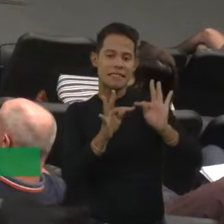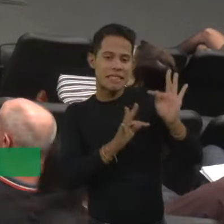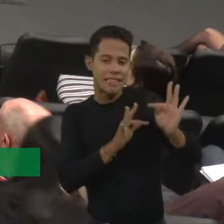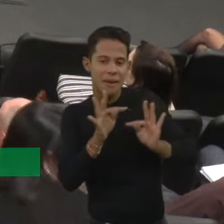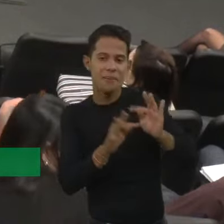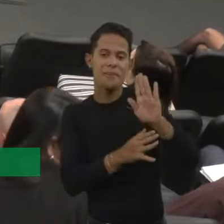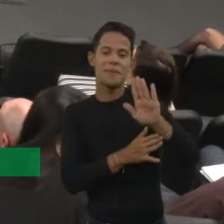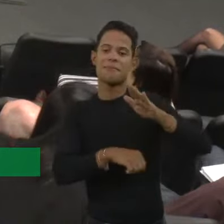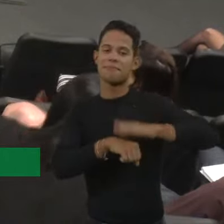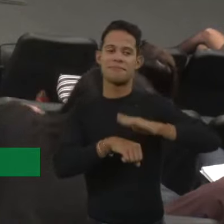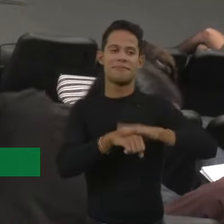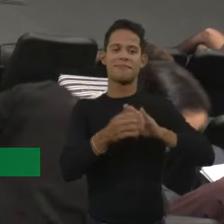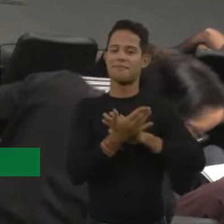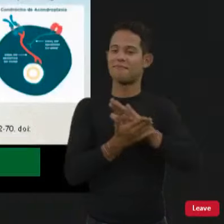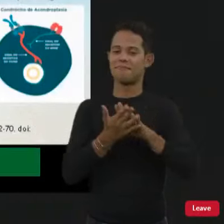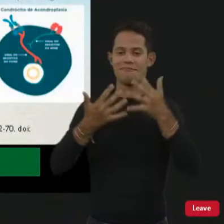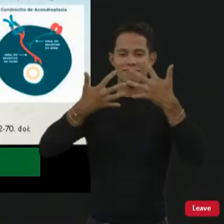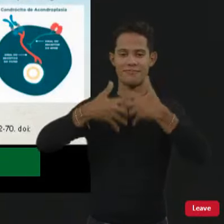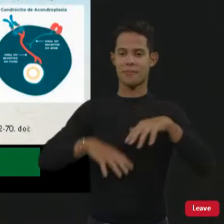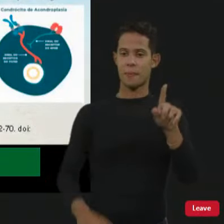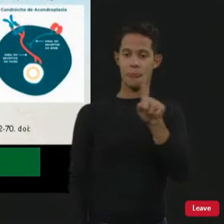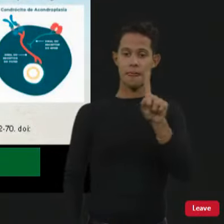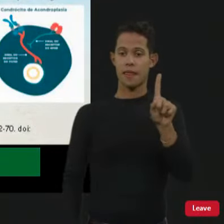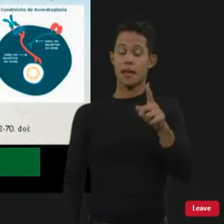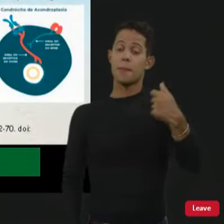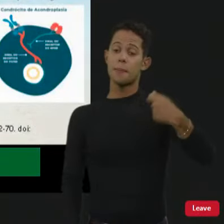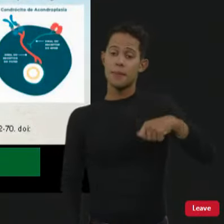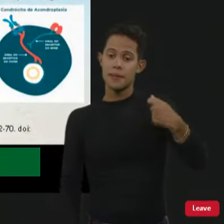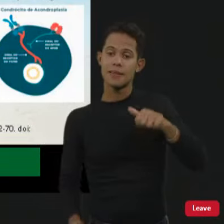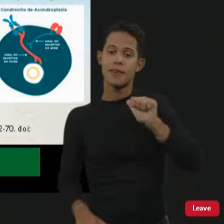porque nós precisávamos modificar esta situação aqui.